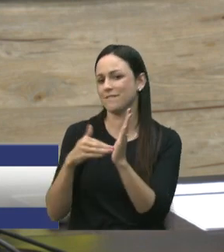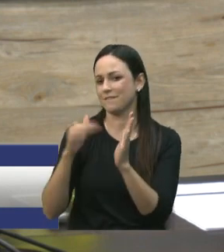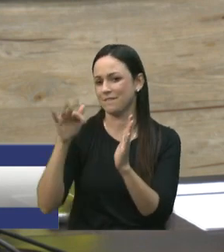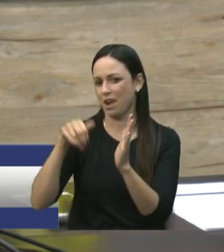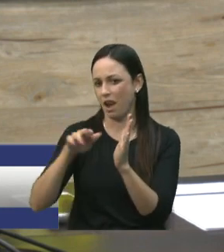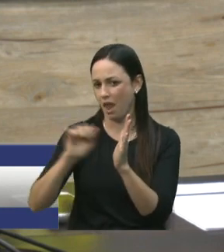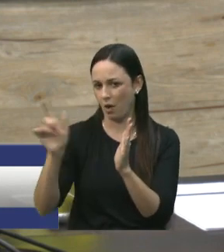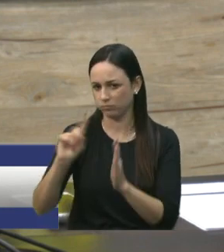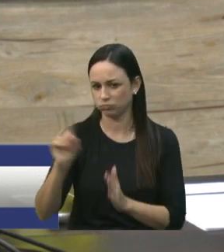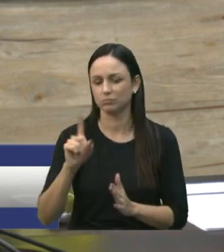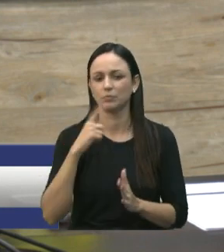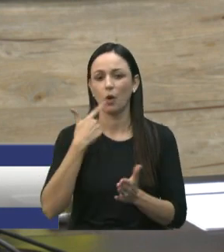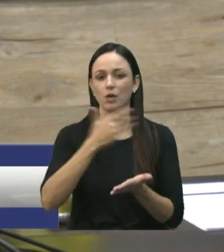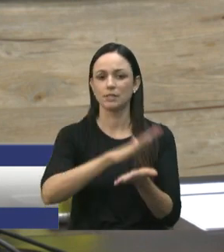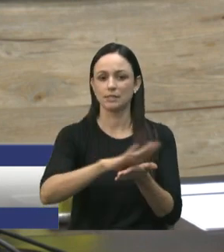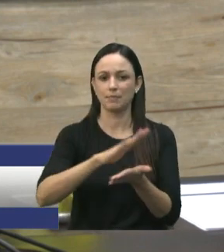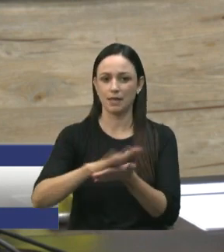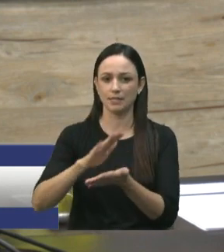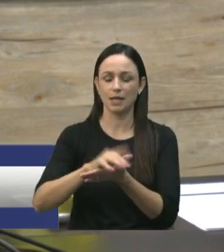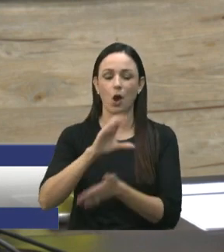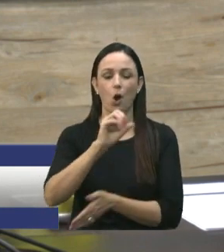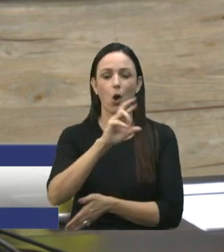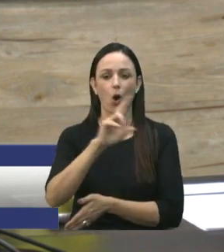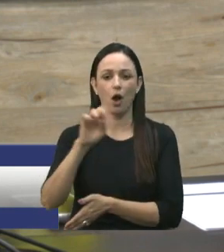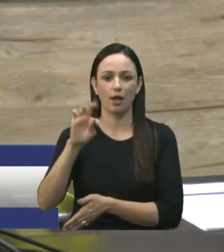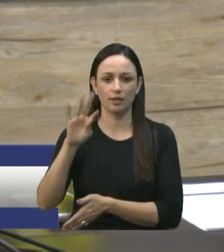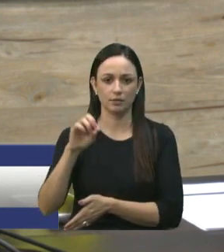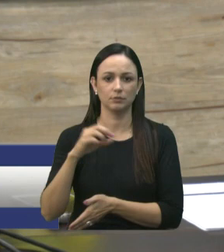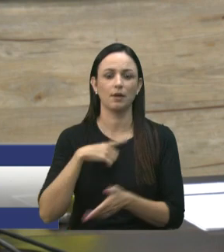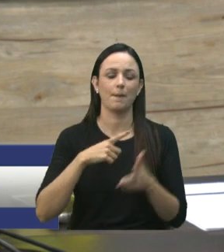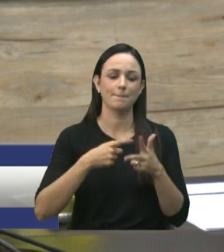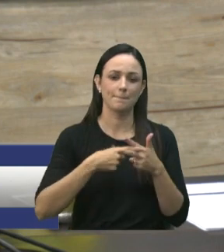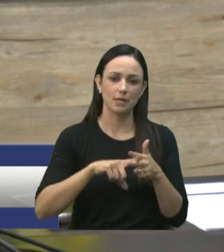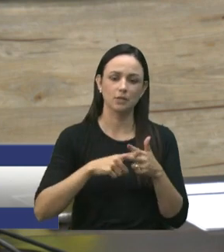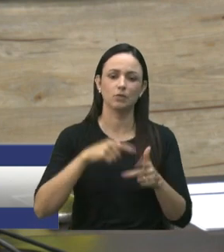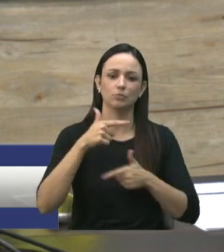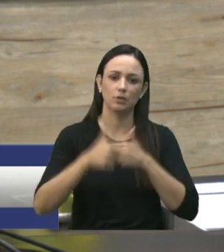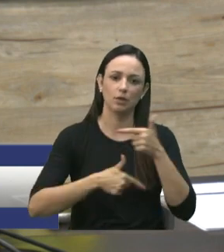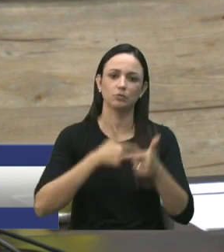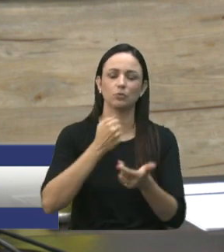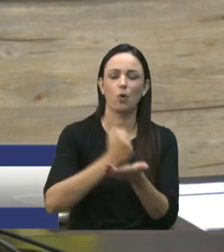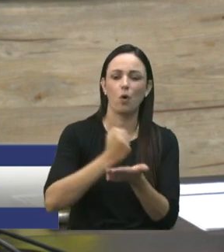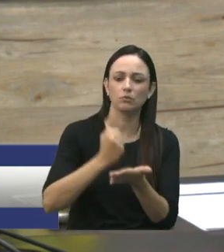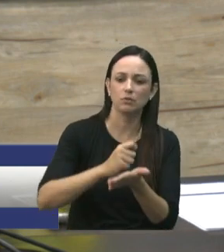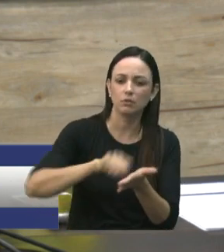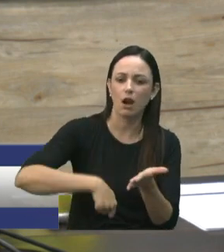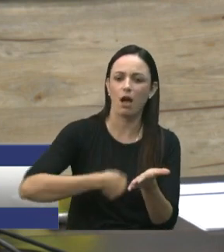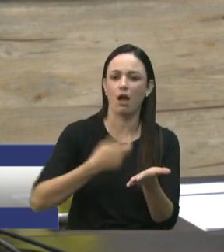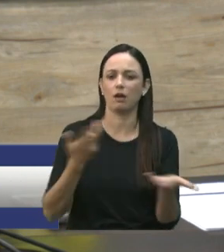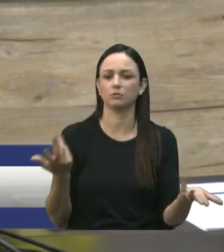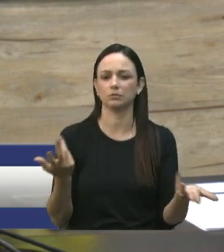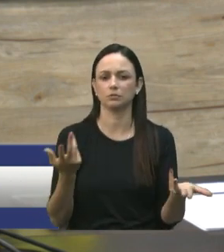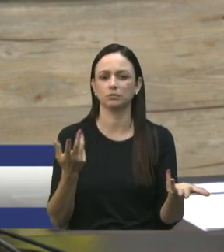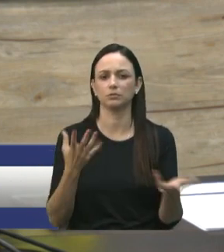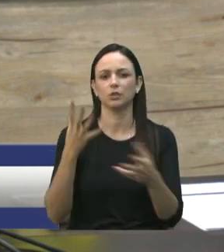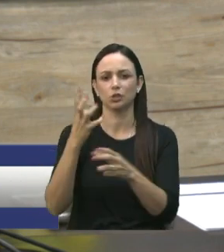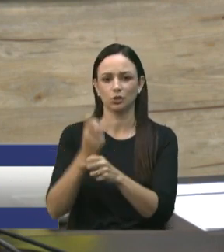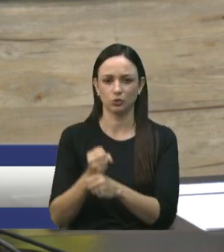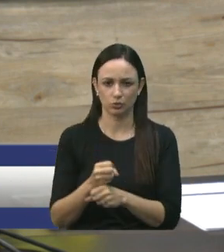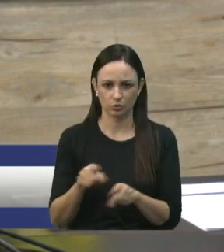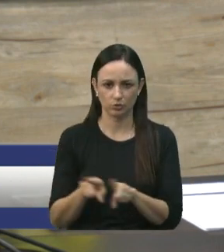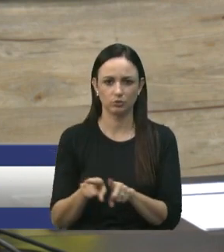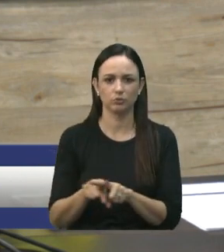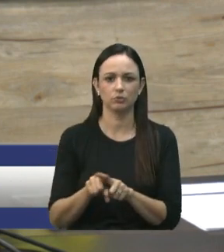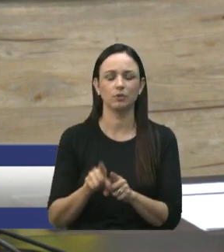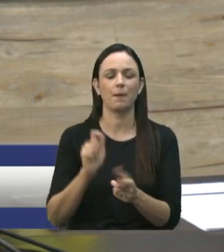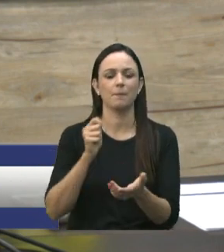outras despesas correntes, você vai encontrar a manutenção, serviços, contratos. Aí você vai ter que somar também os